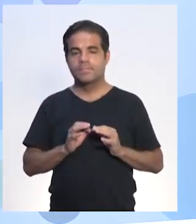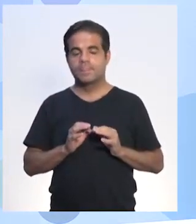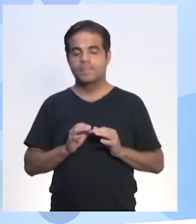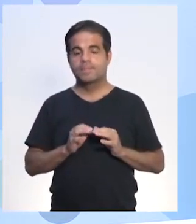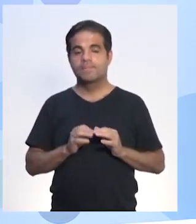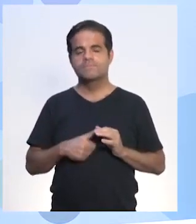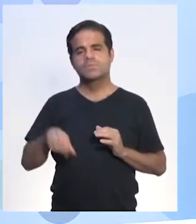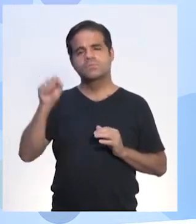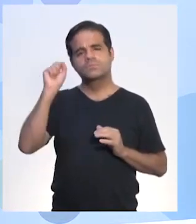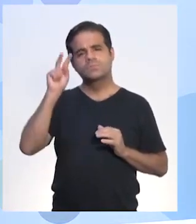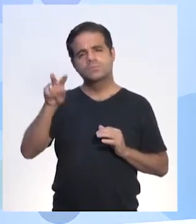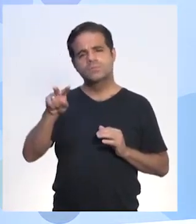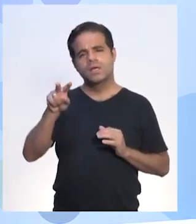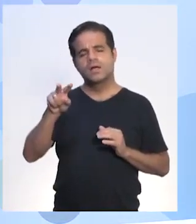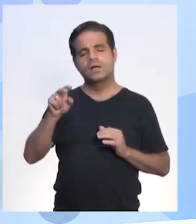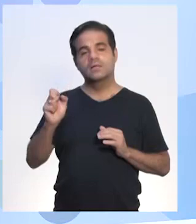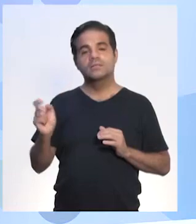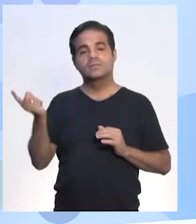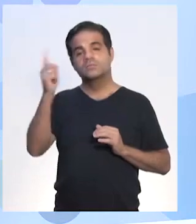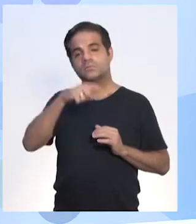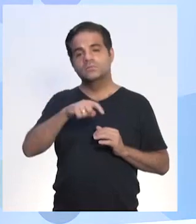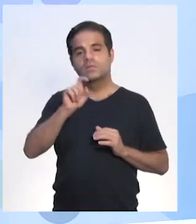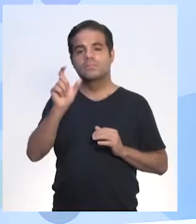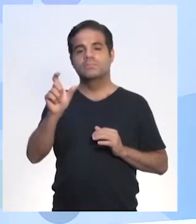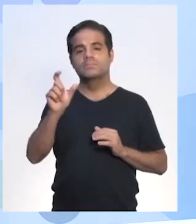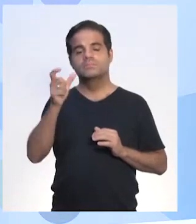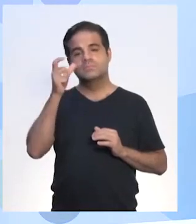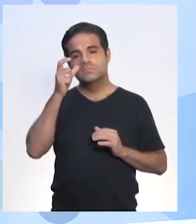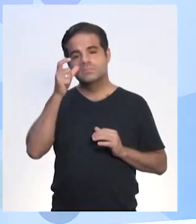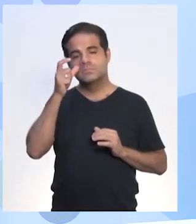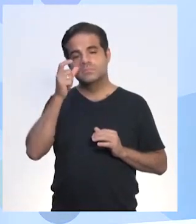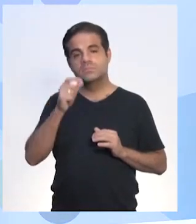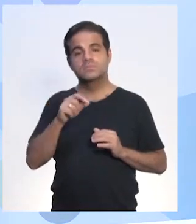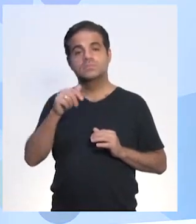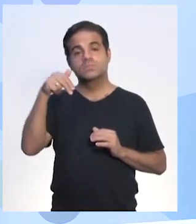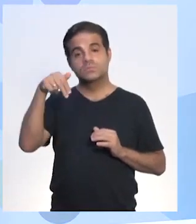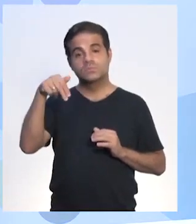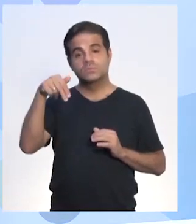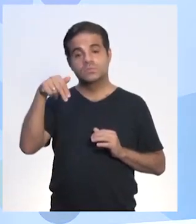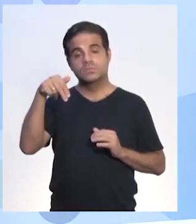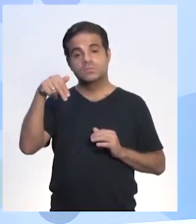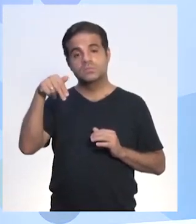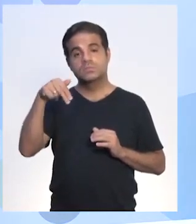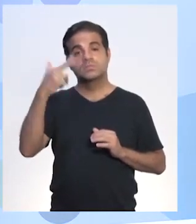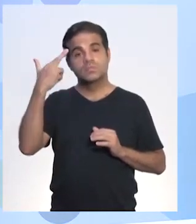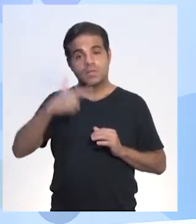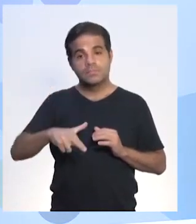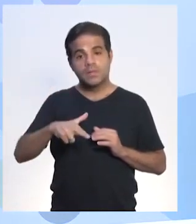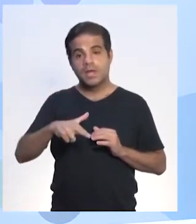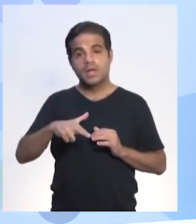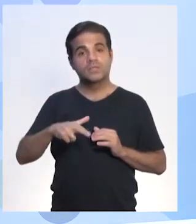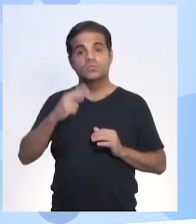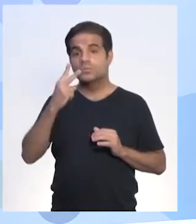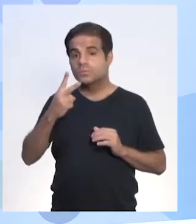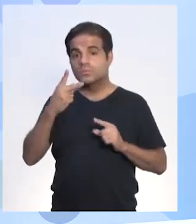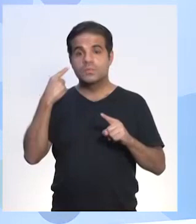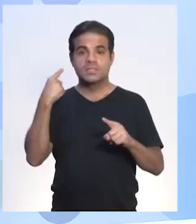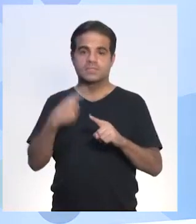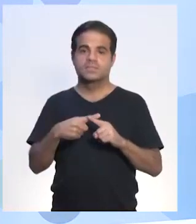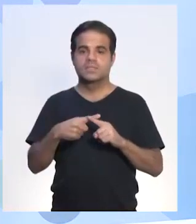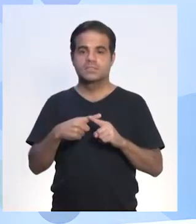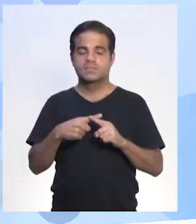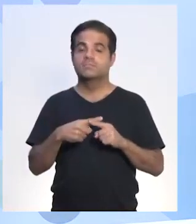E vou olhar ainda lá na palavra e observo que o N repete 2